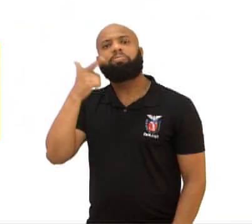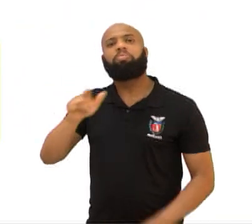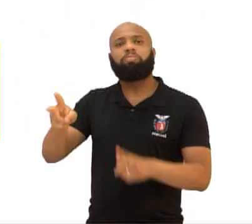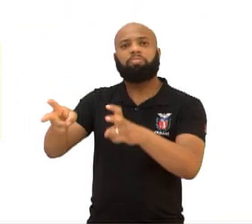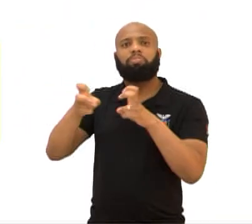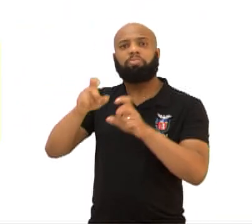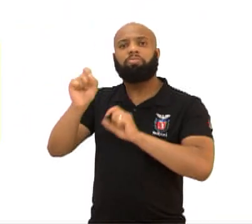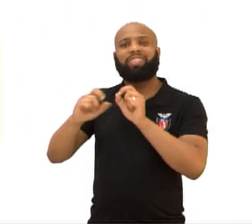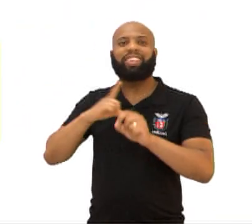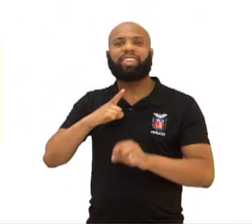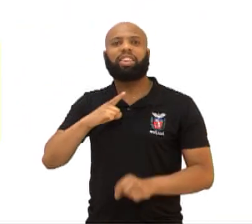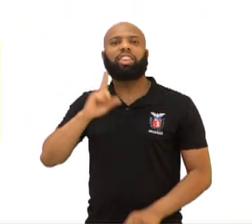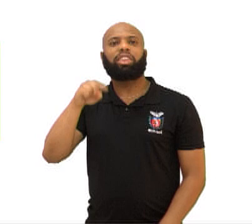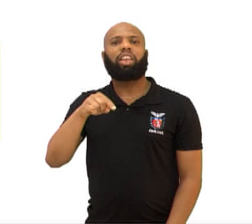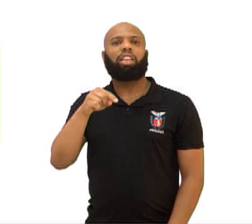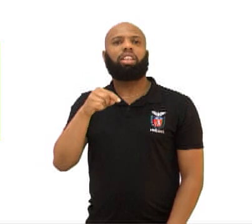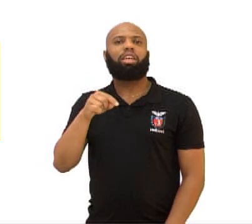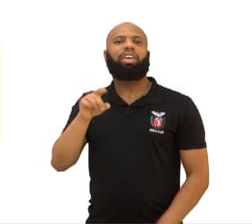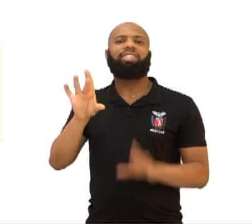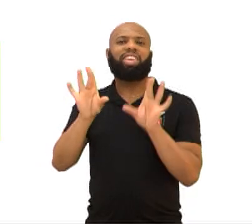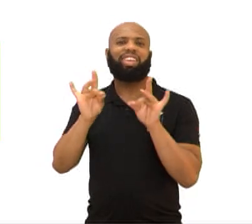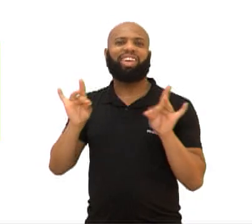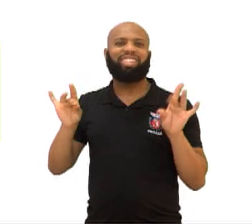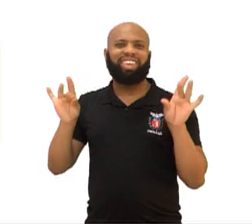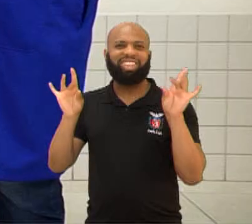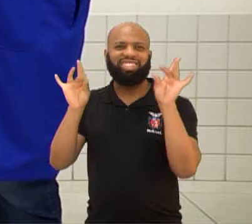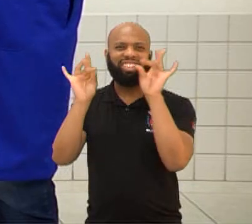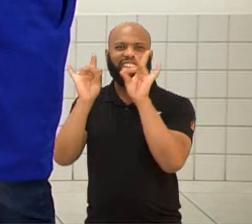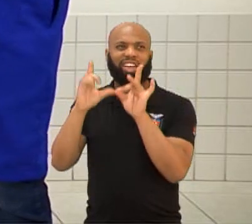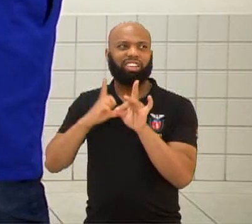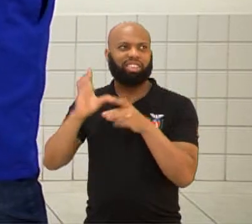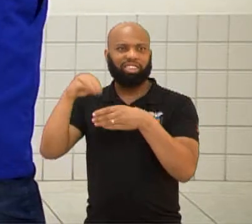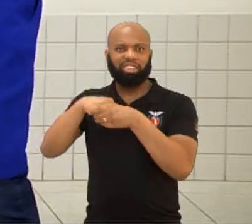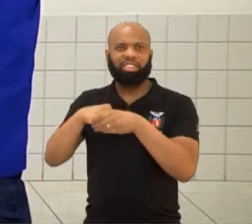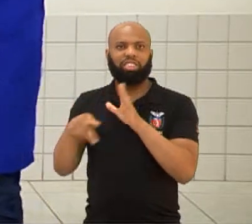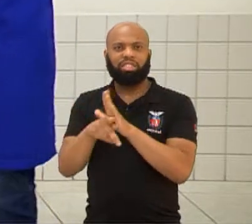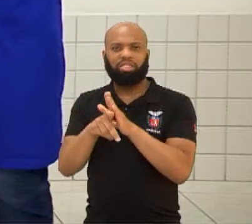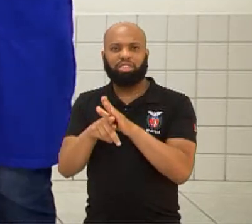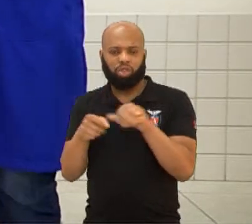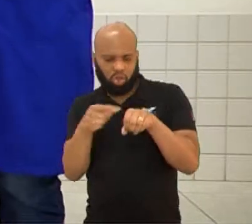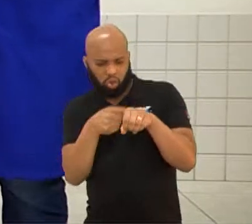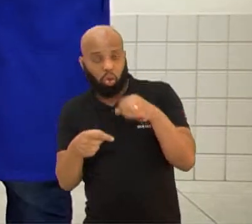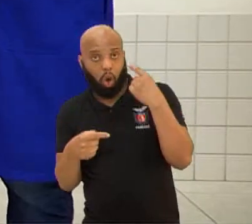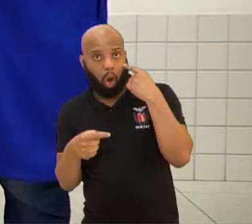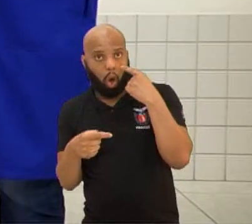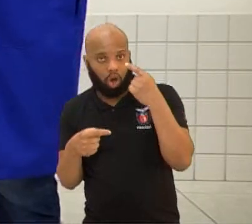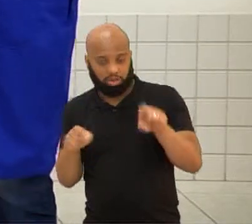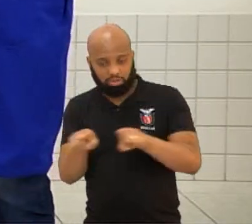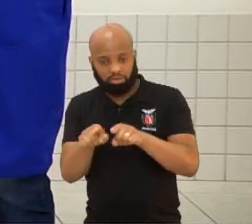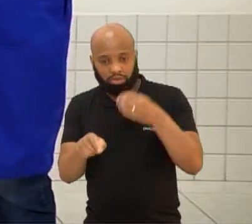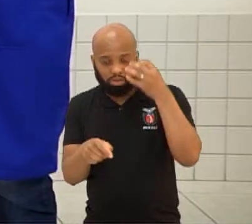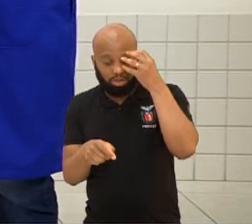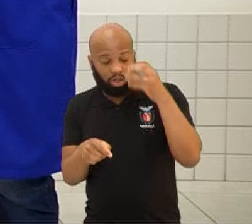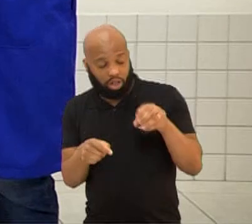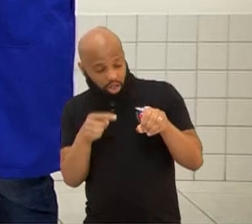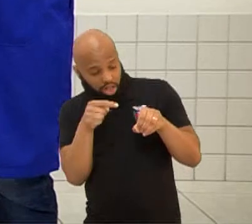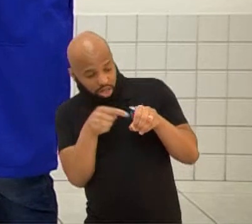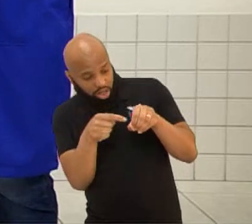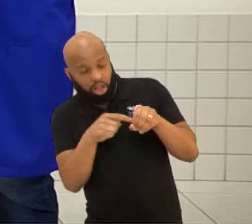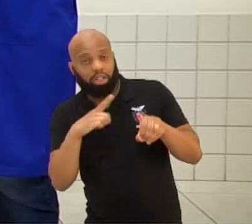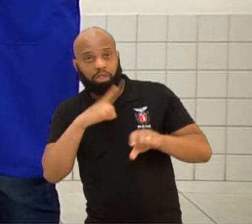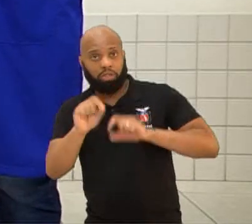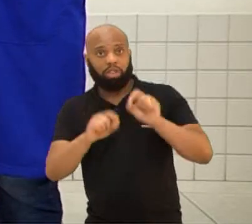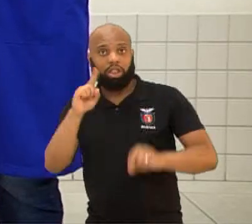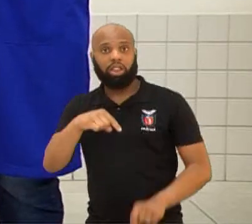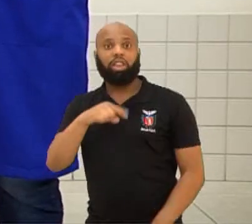presença de um fluido. Tem algum fluido no olho humano, professor Hugo, que seja capaz de fazer isso? Com certeza. Então você vai ter a ideia, por exemplo, do